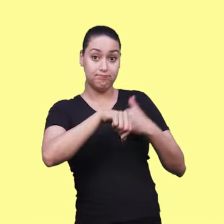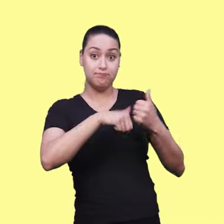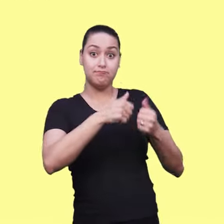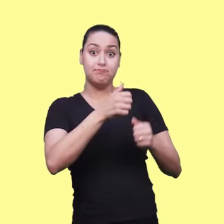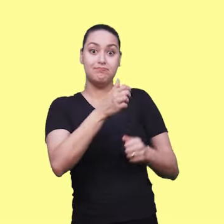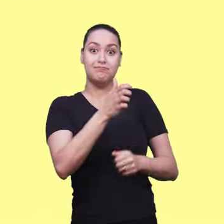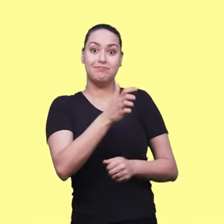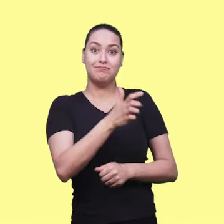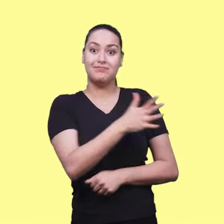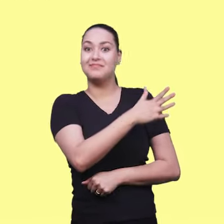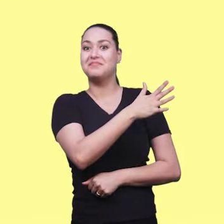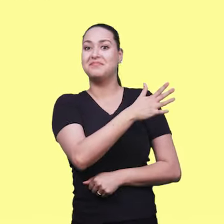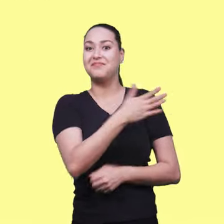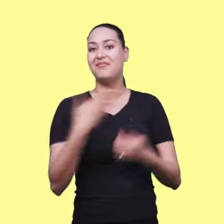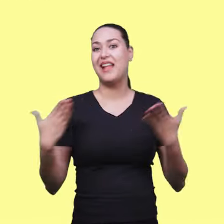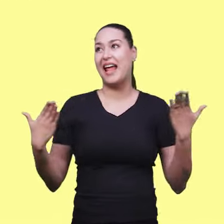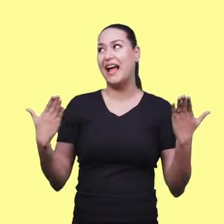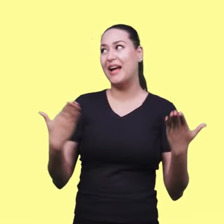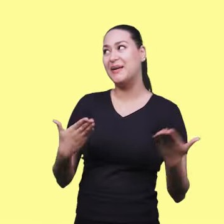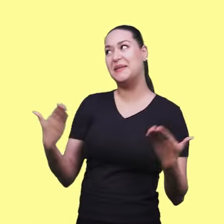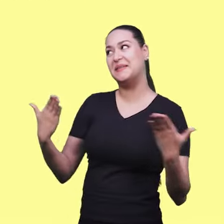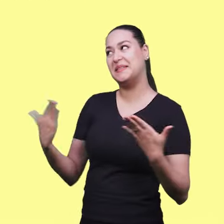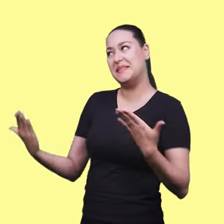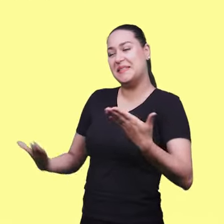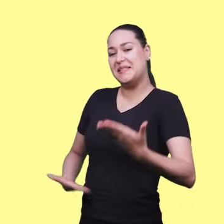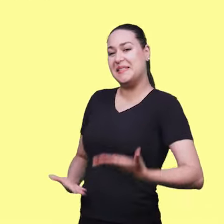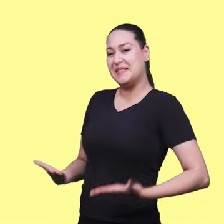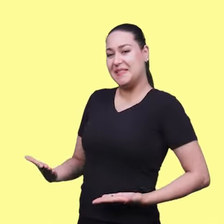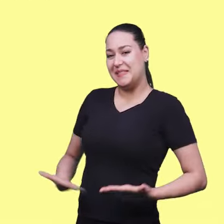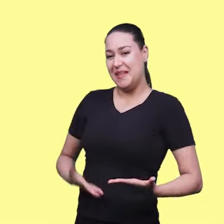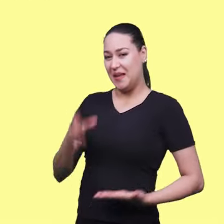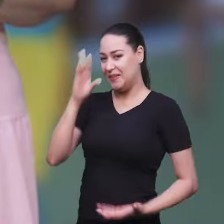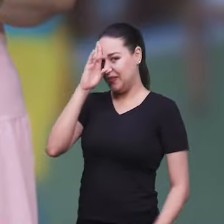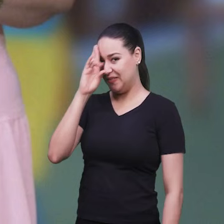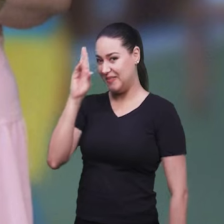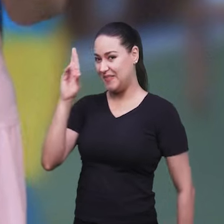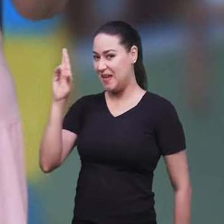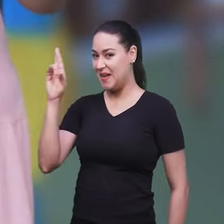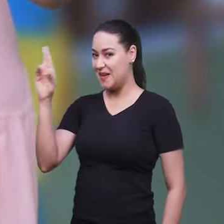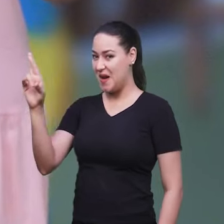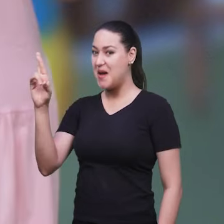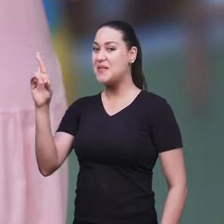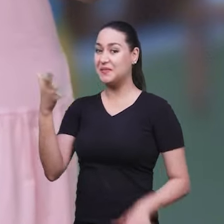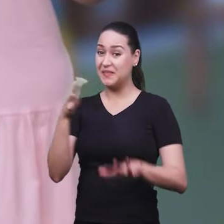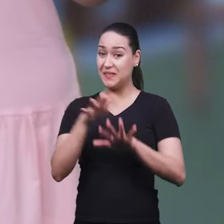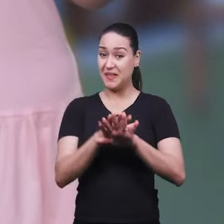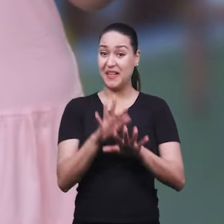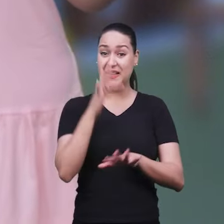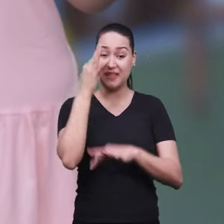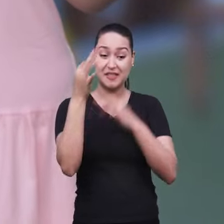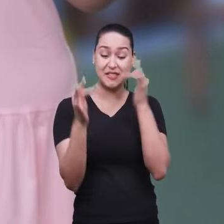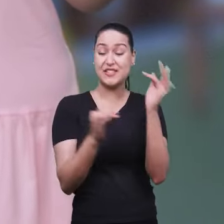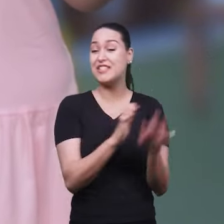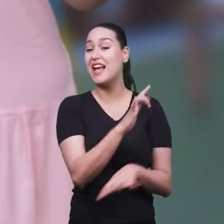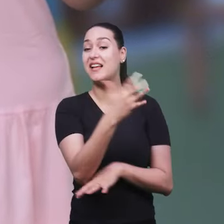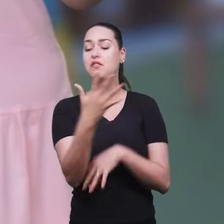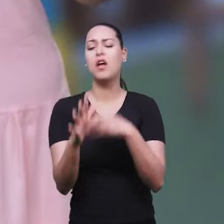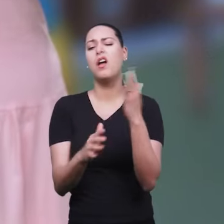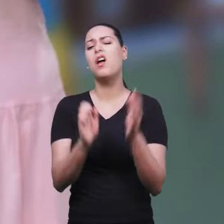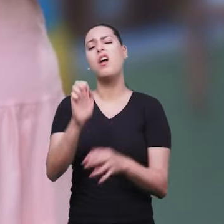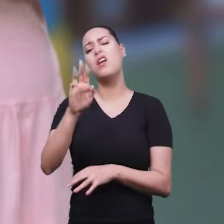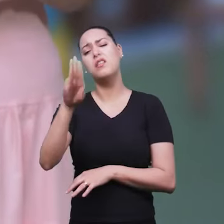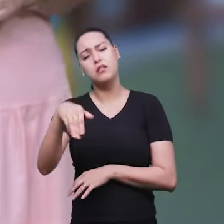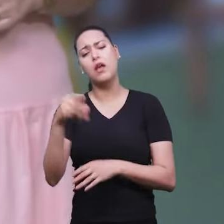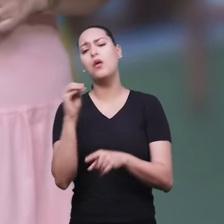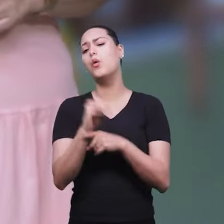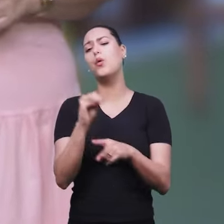transformada, passou a fazer parte do jardim de Deus. E quem cuida desse jardim?